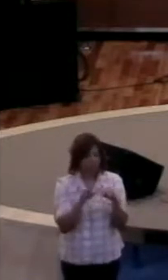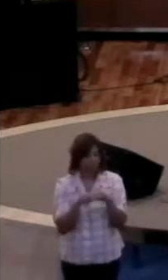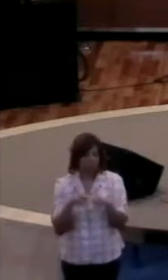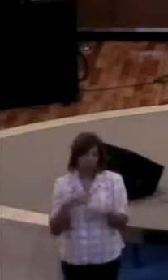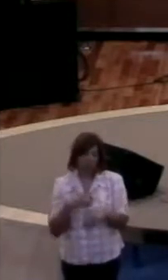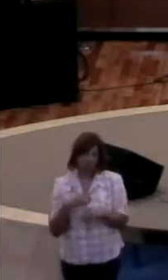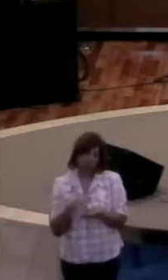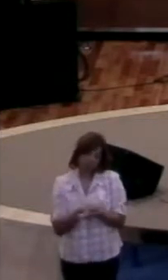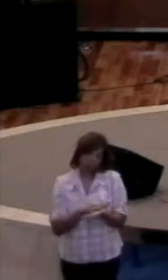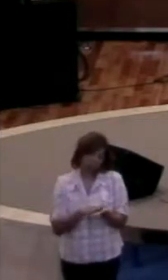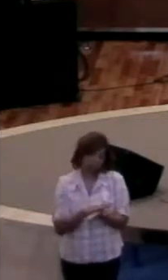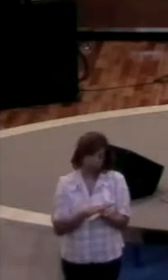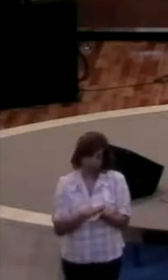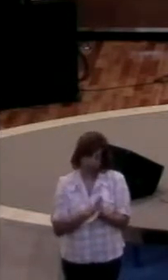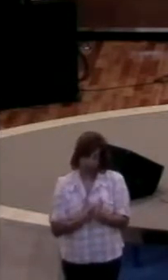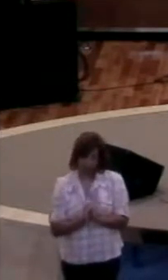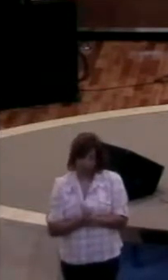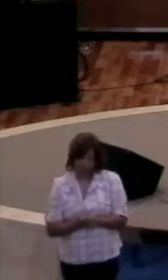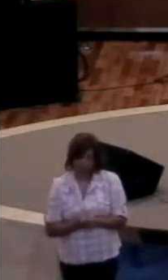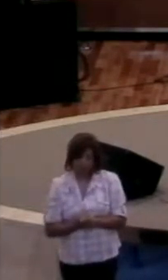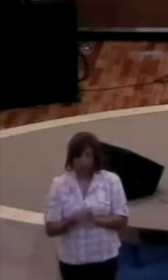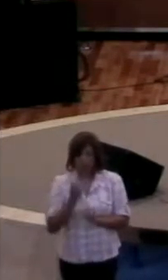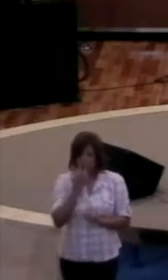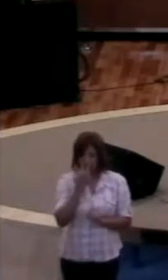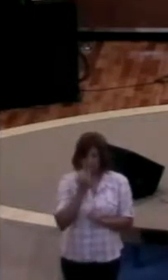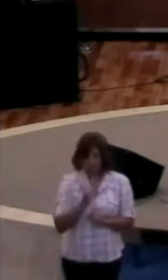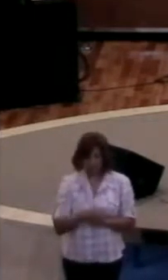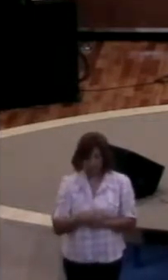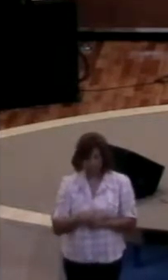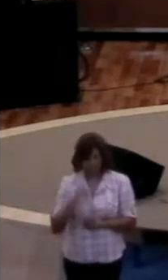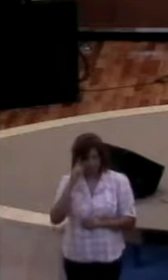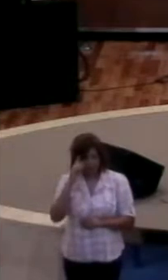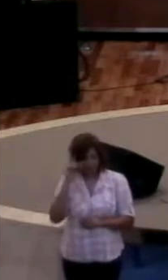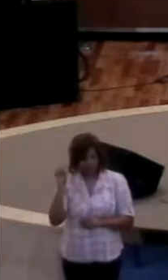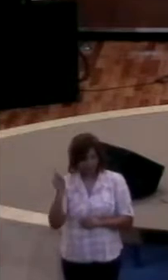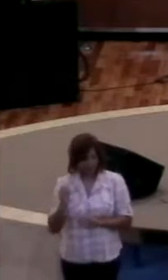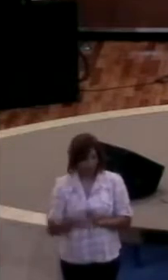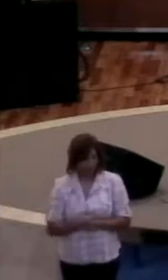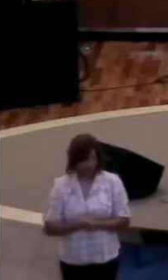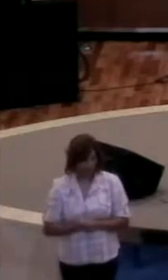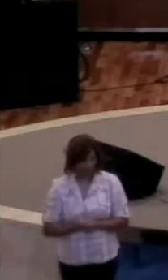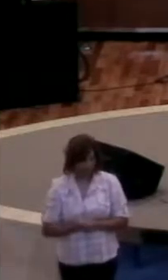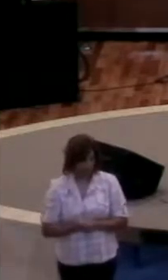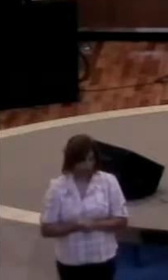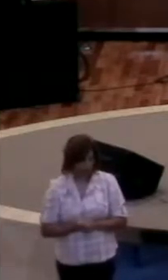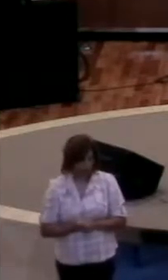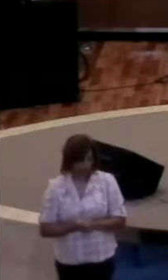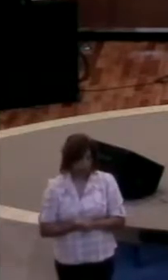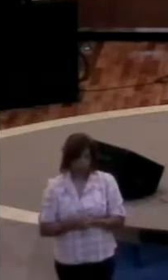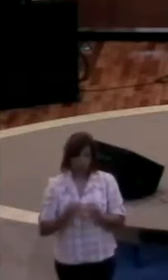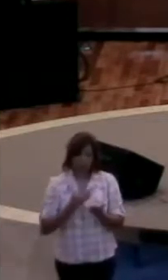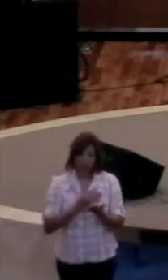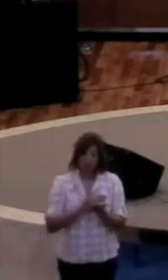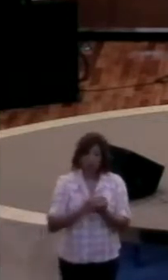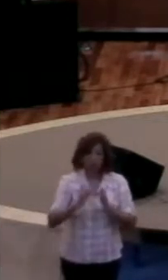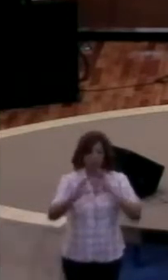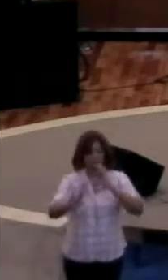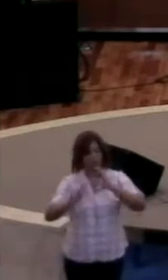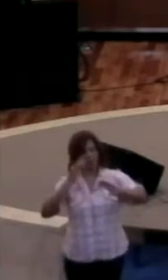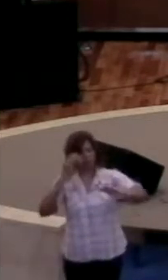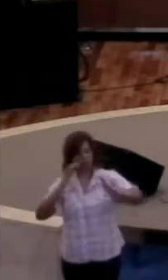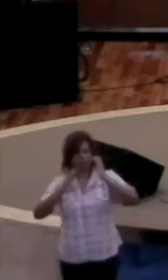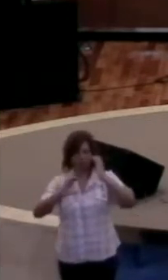nada. Pronto. É, a pessoa sente, aí o irmão pensou isso. Aí antes de passar para eu pregar, ele começou a cantar corinho para ver se incentivava,